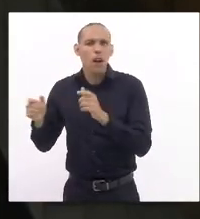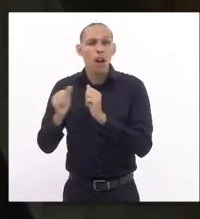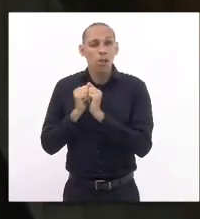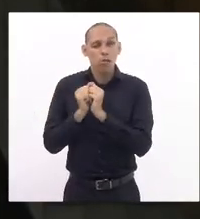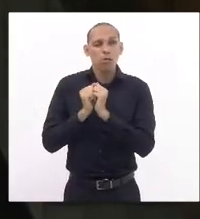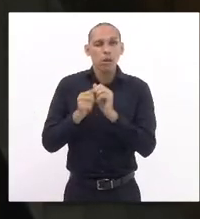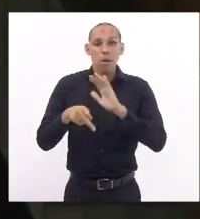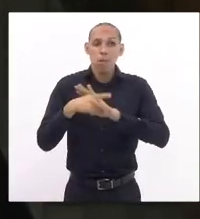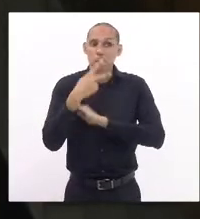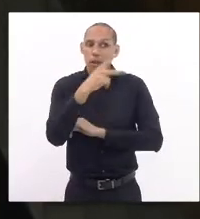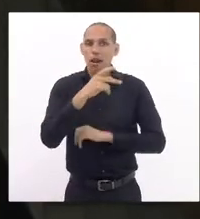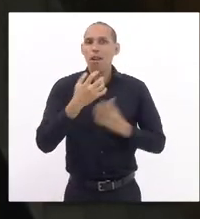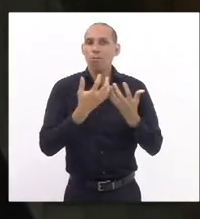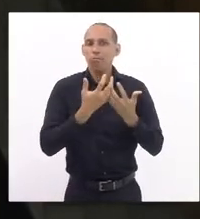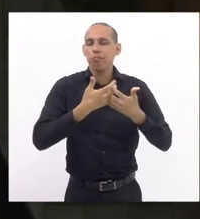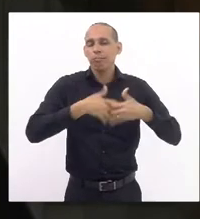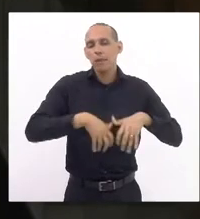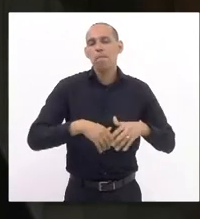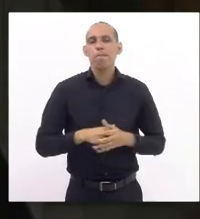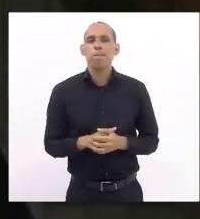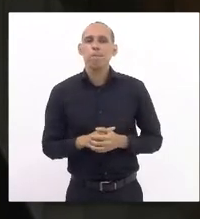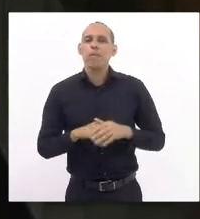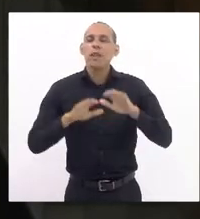de Petrópolis,